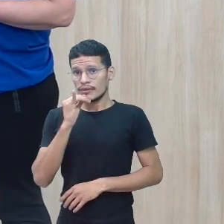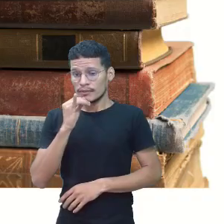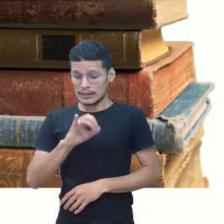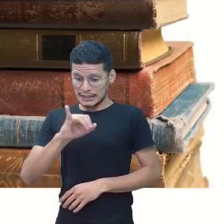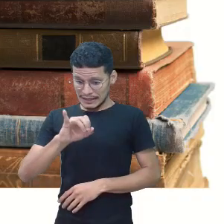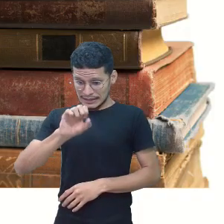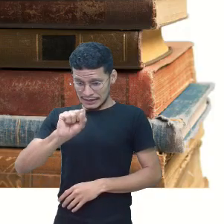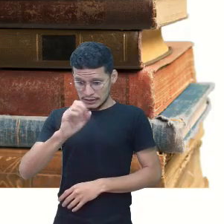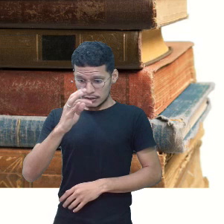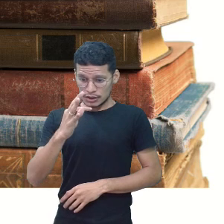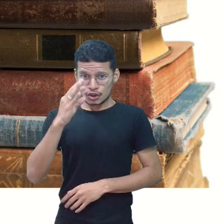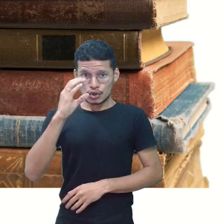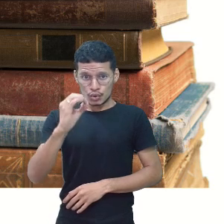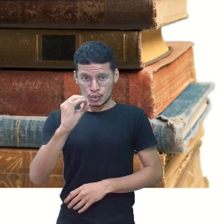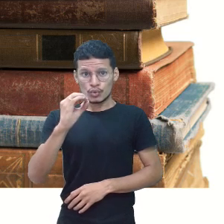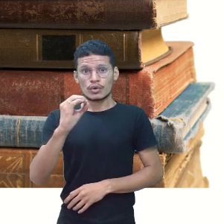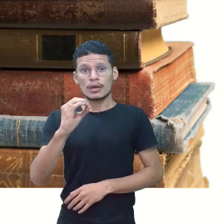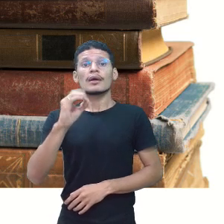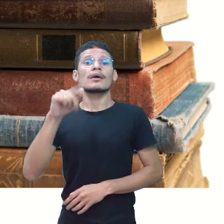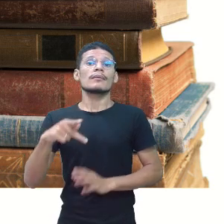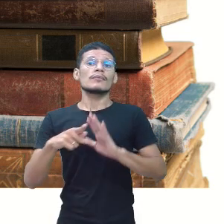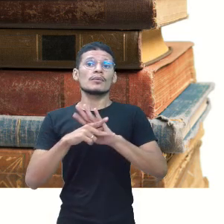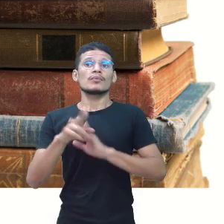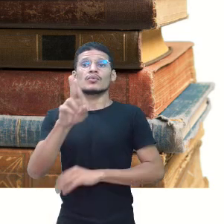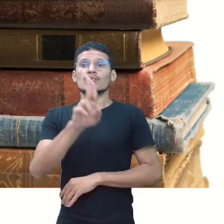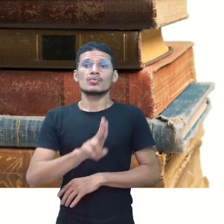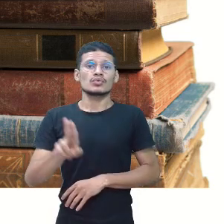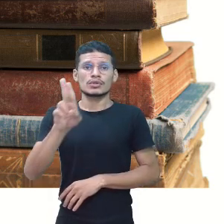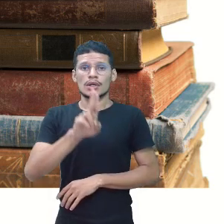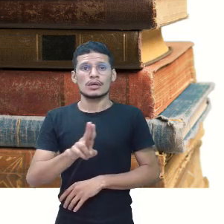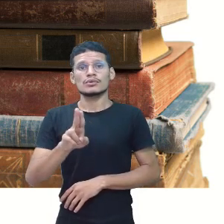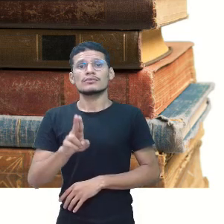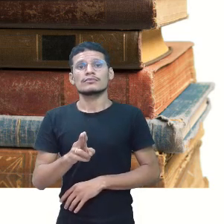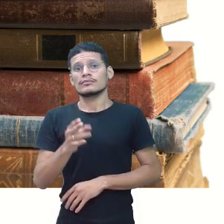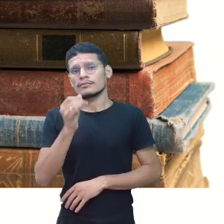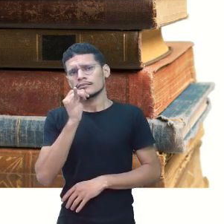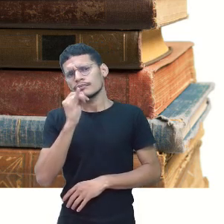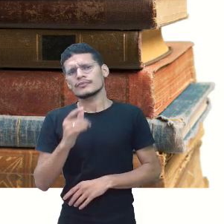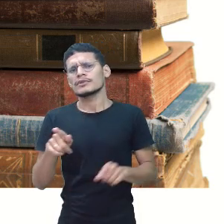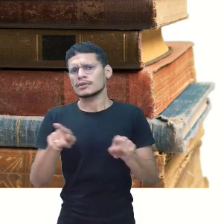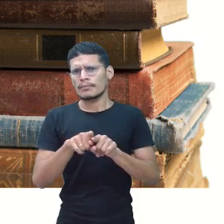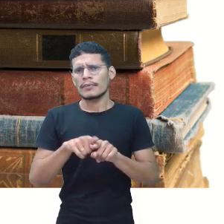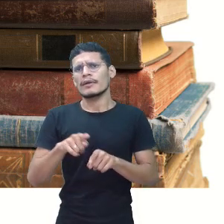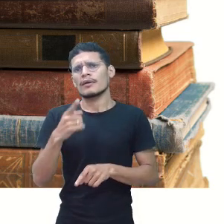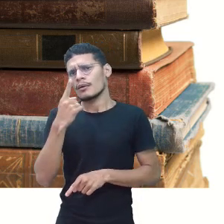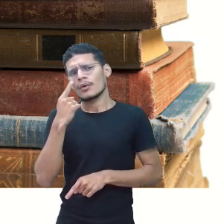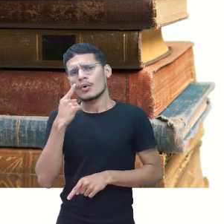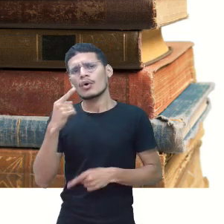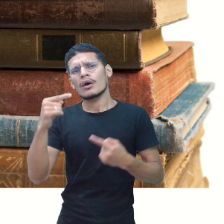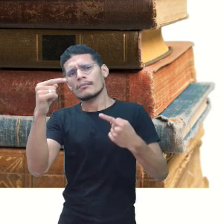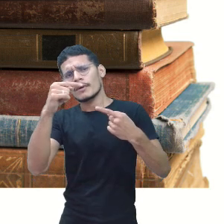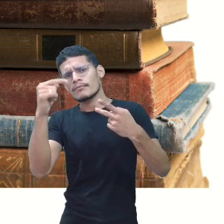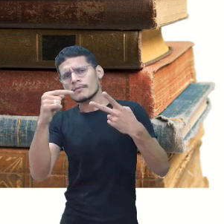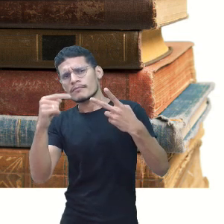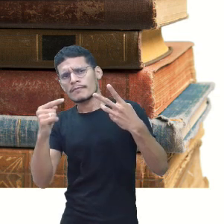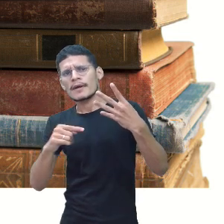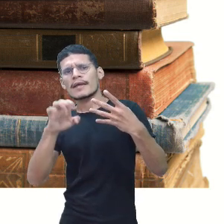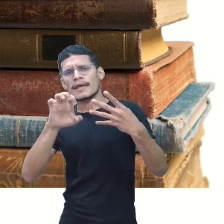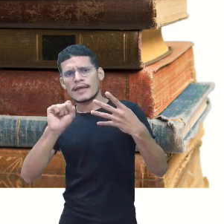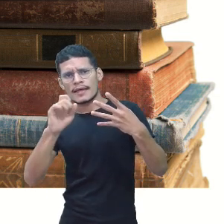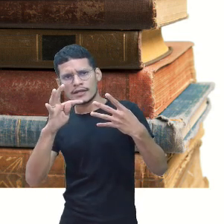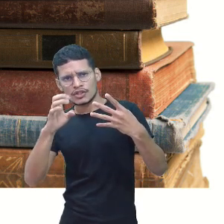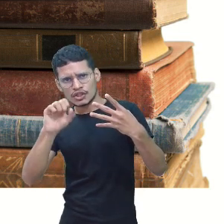isto é usado, não é? Isto pode ser este, estes,